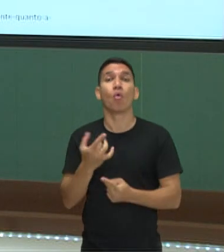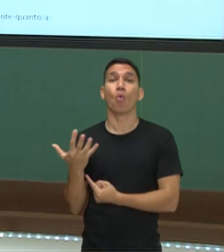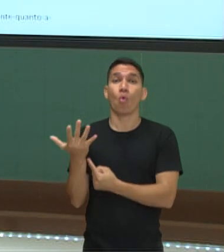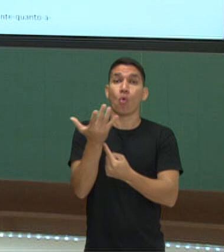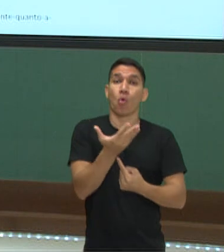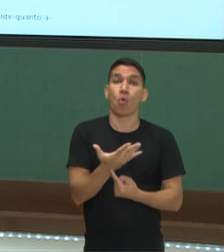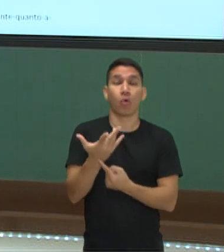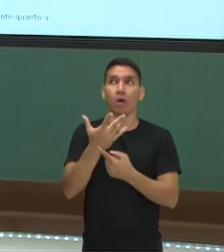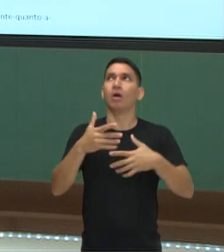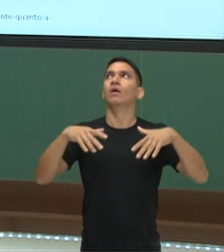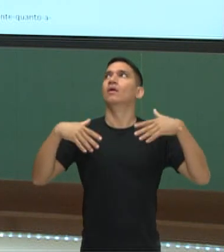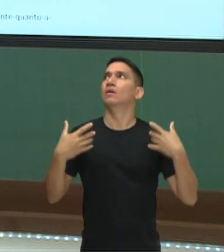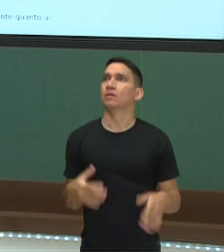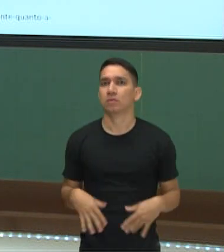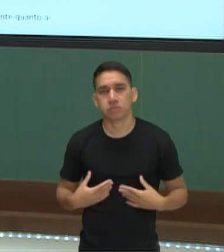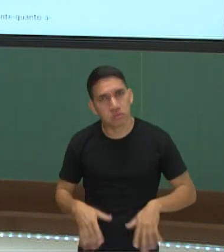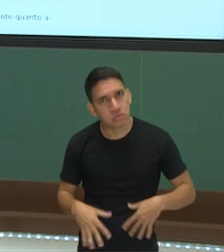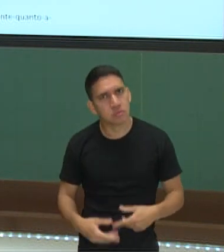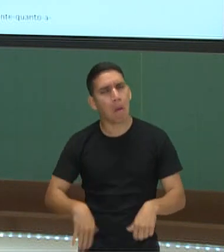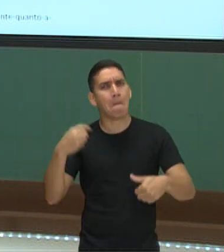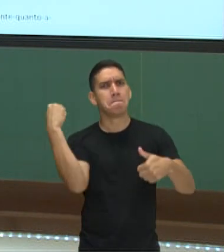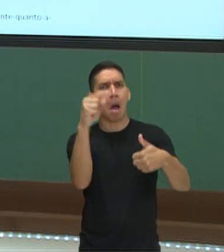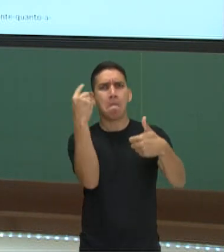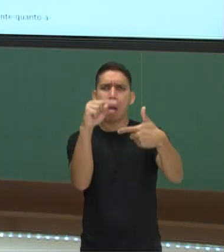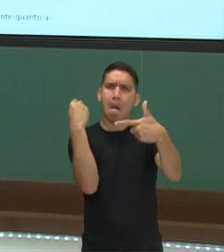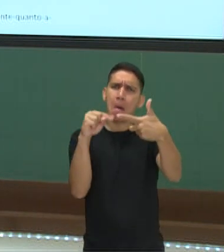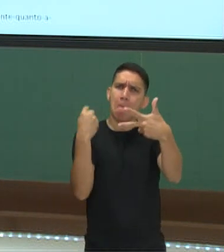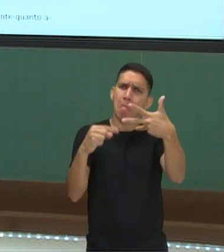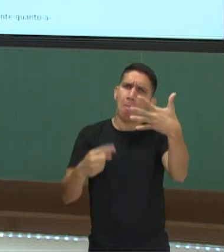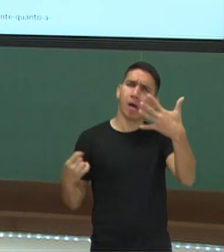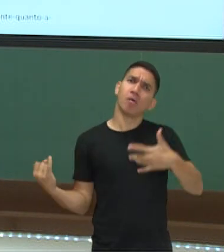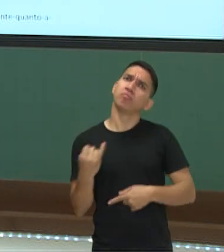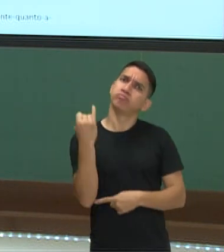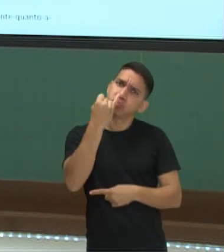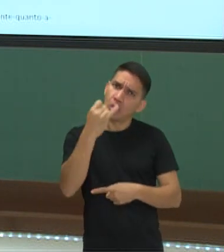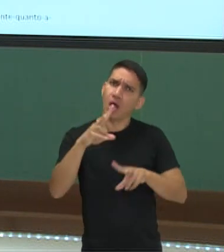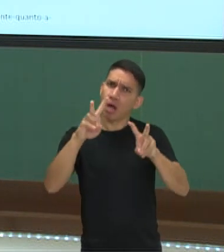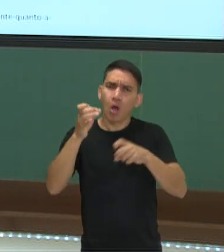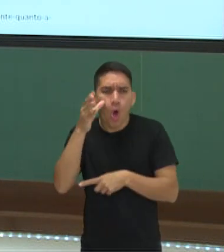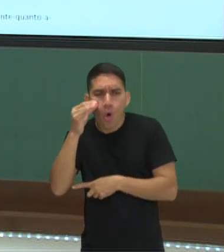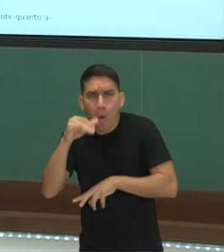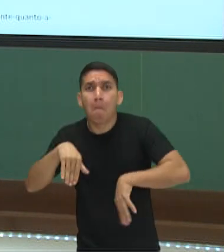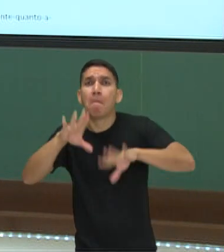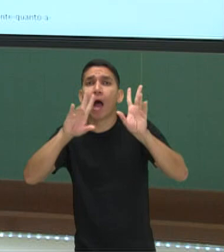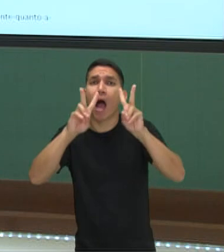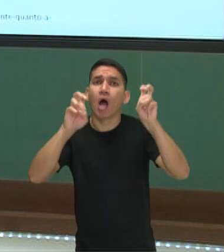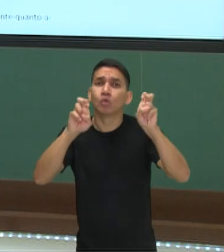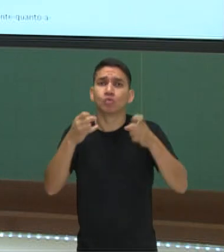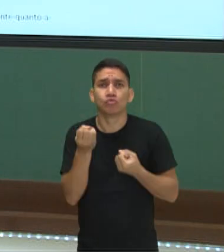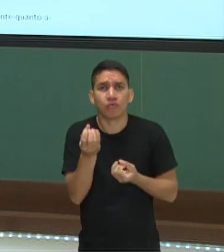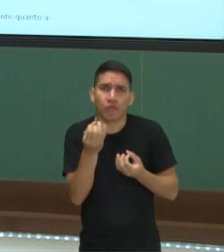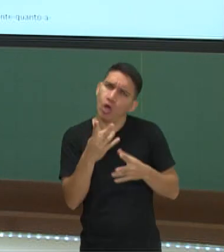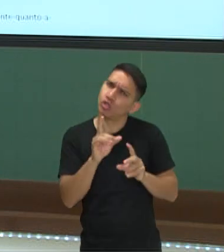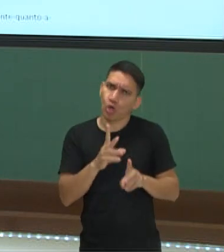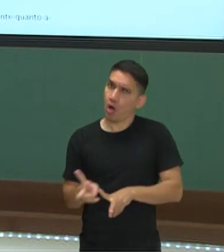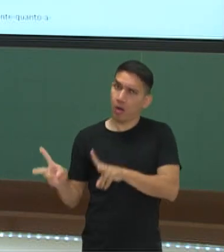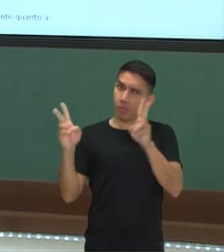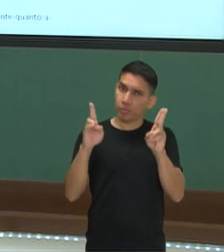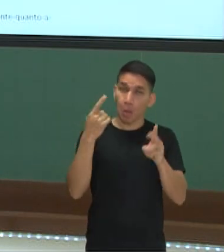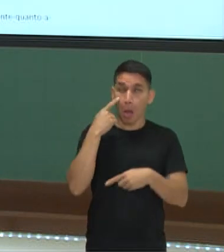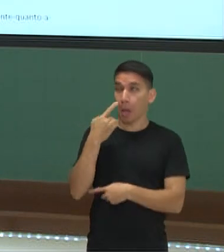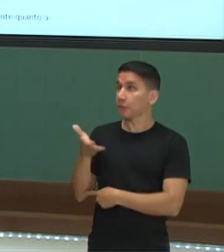estufa. Ufa! Como o solo é importante! Quer saber um pouquinho mais sobre essa notícia? Porque eu só trouxe um recorte para